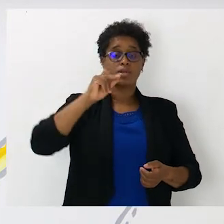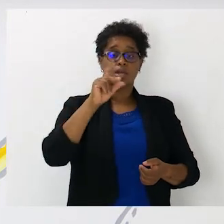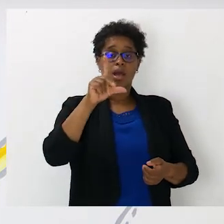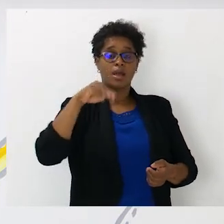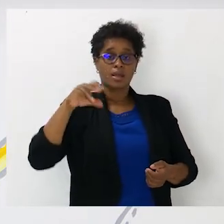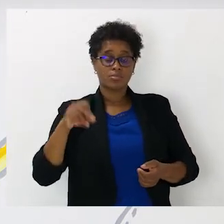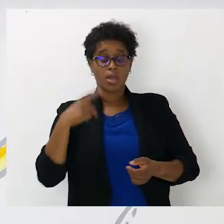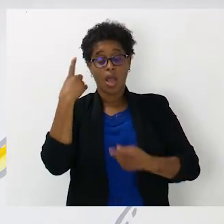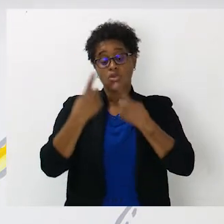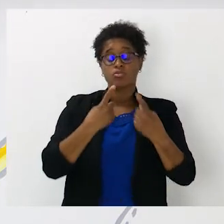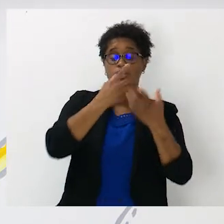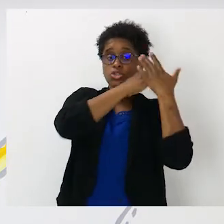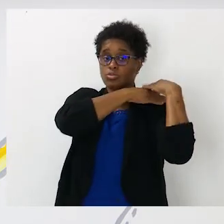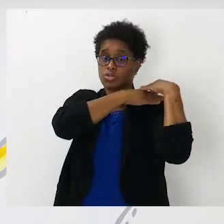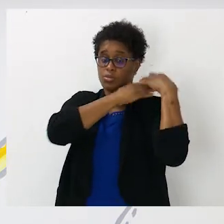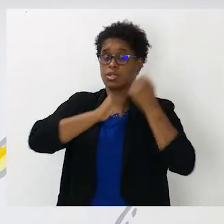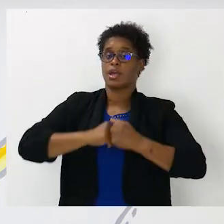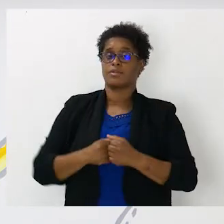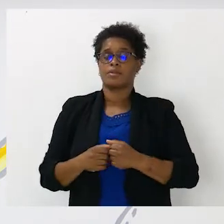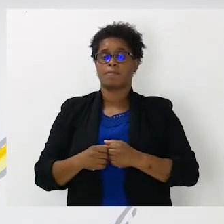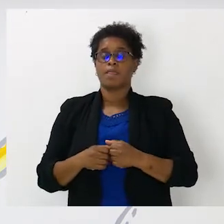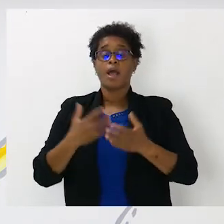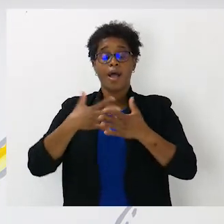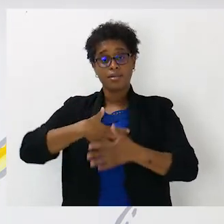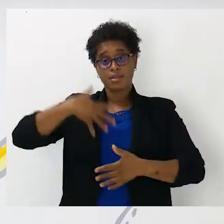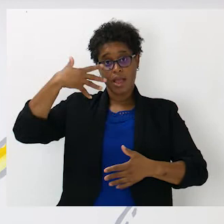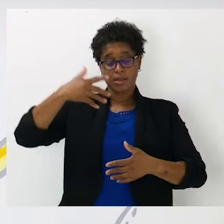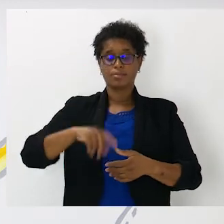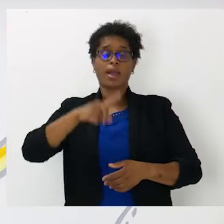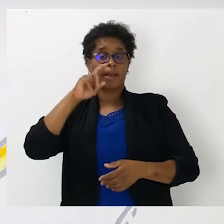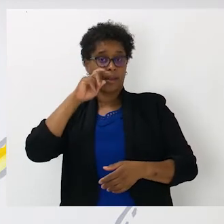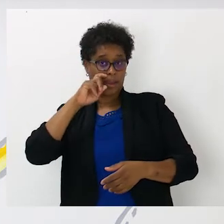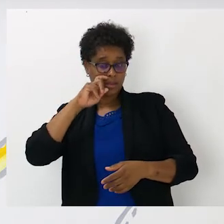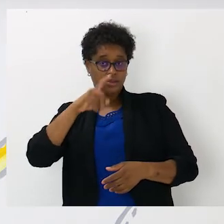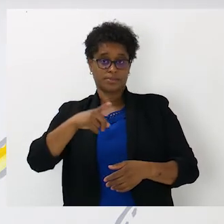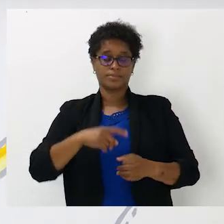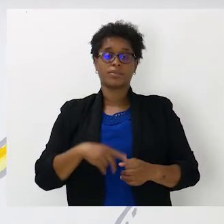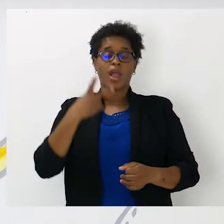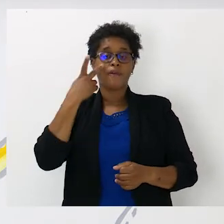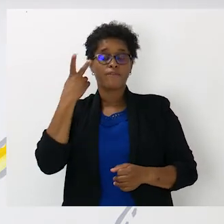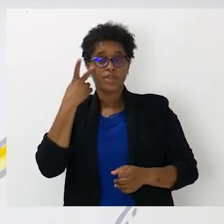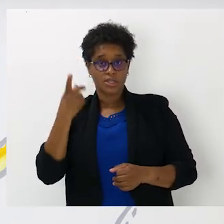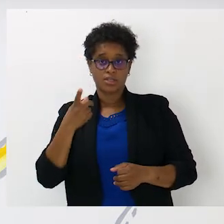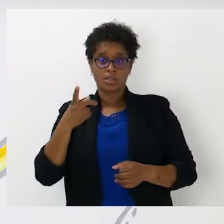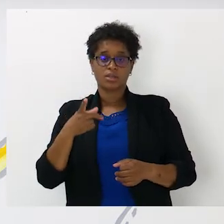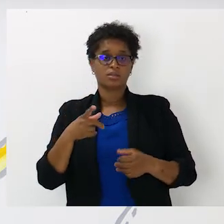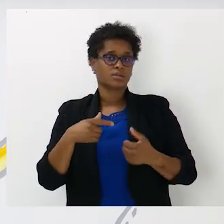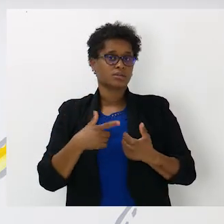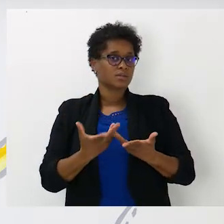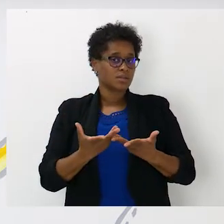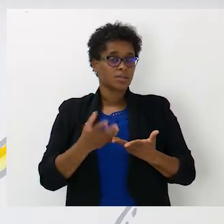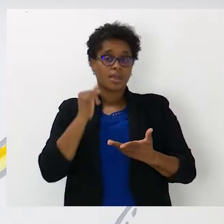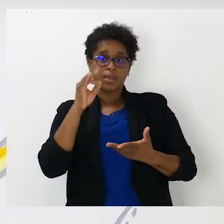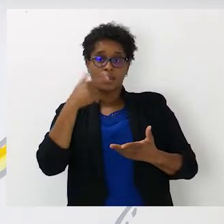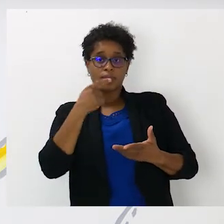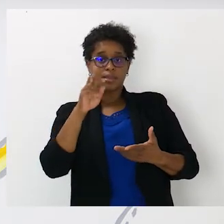algumas responsabilidades. As almas, para garantirem a vida eterna